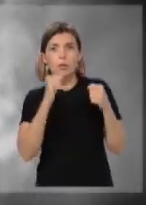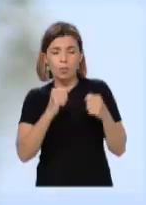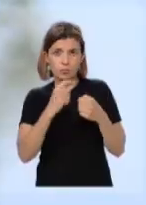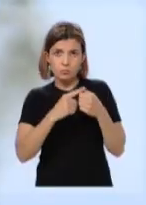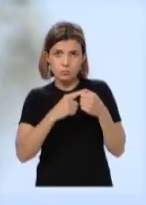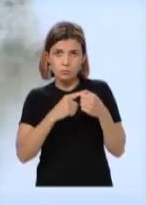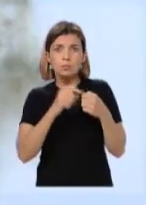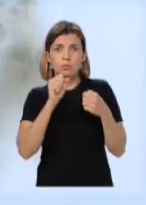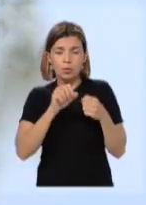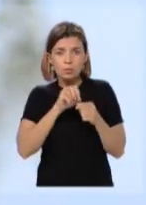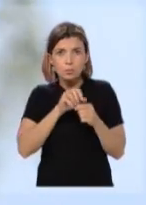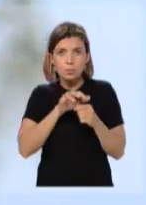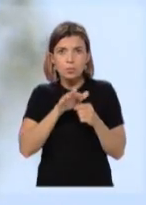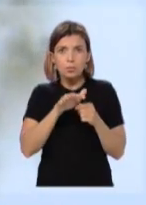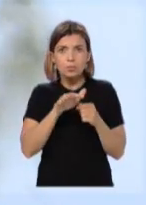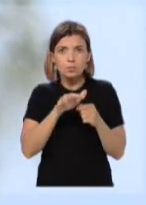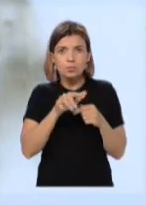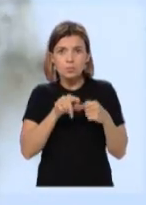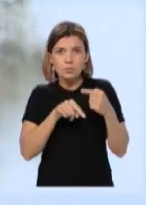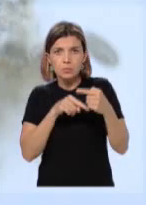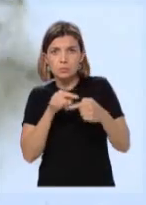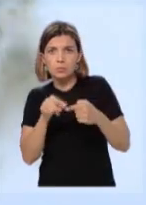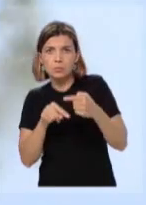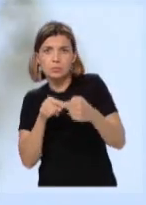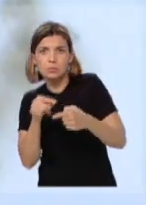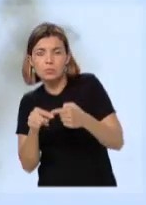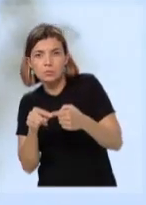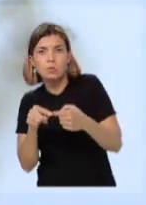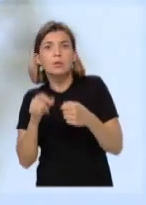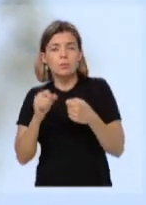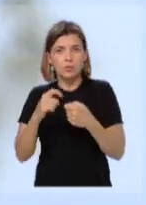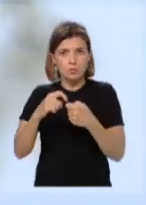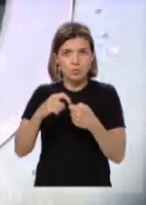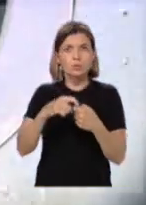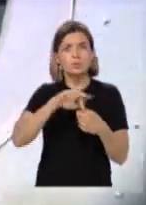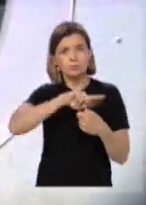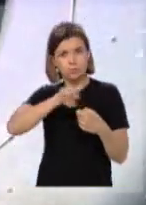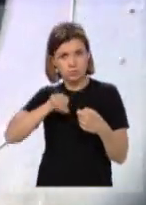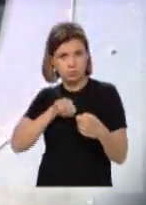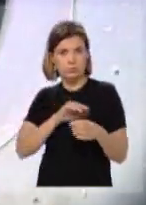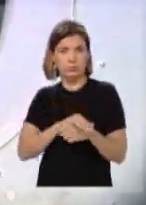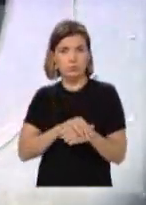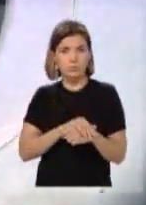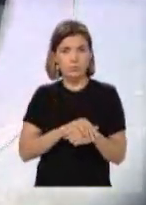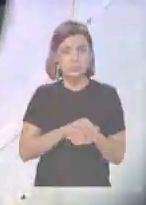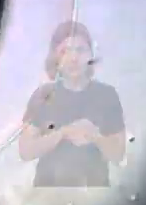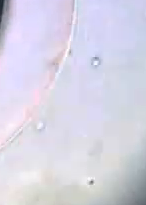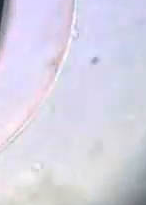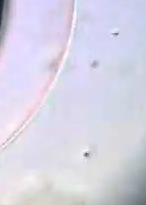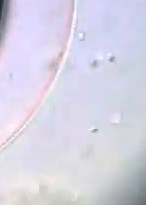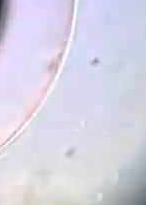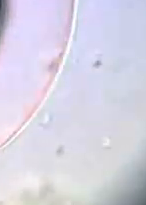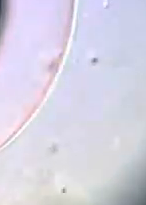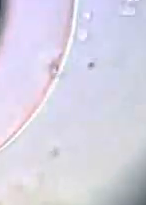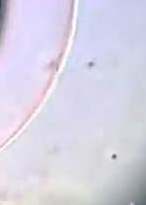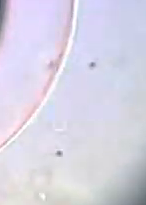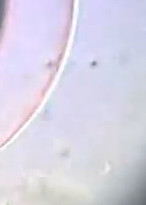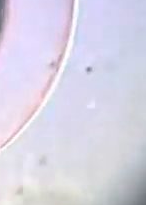um multicelular. A reprodução assexuada pode se tornar sexuada.